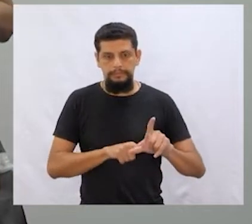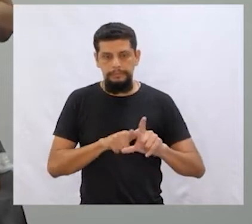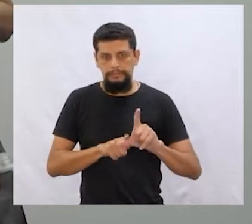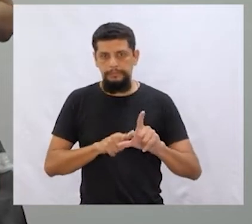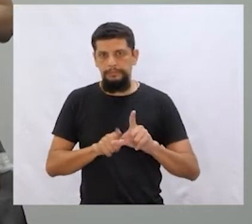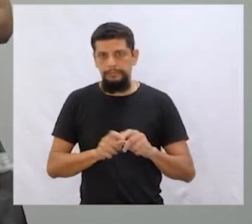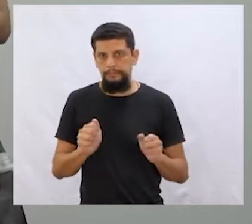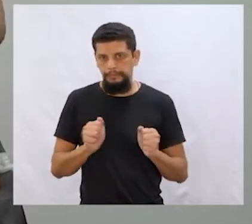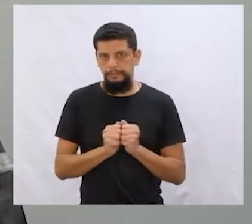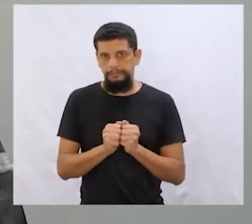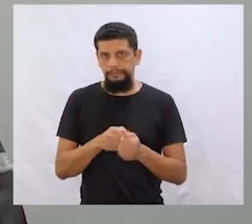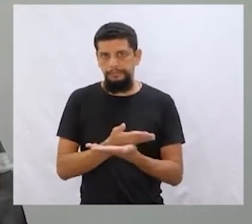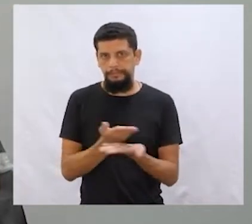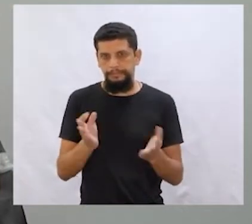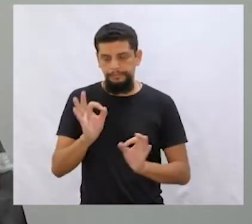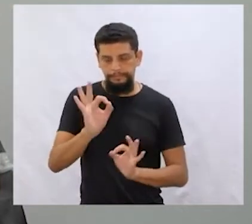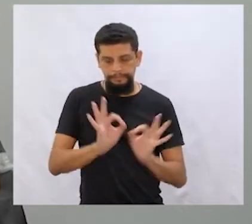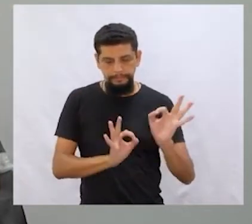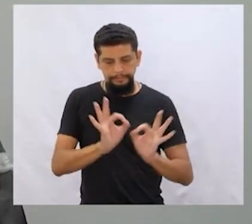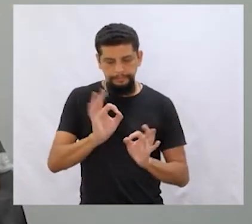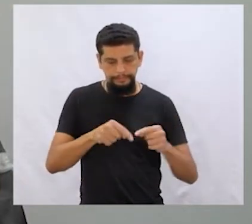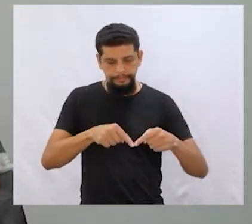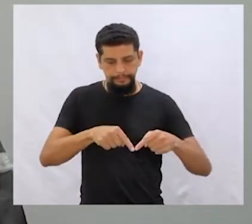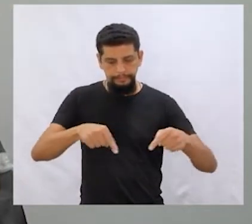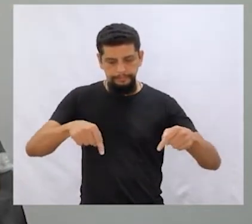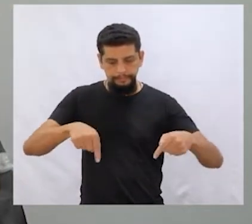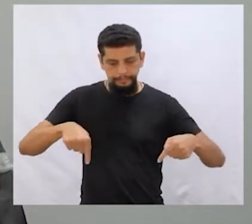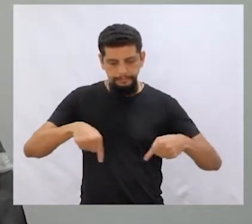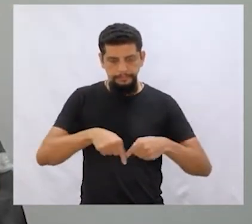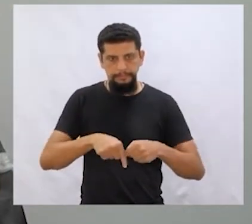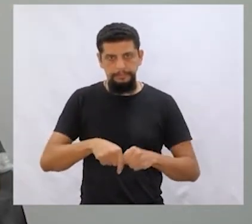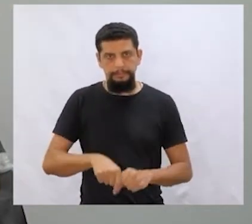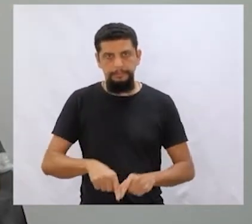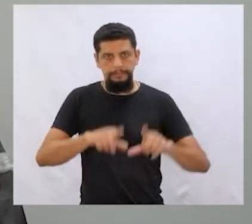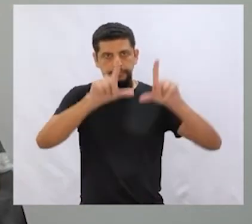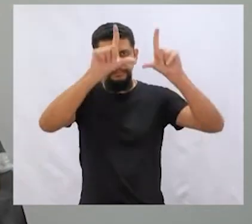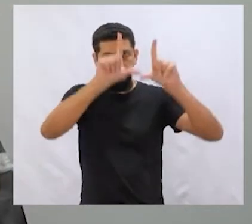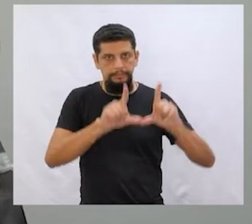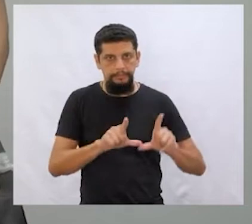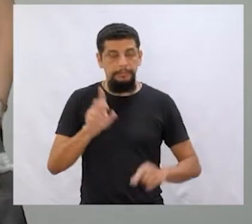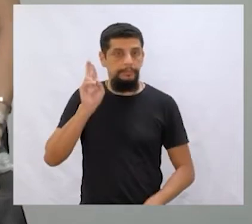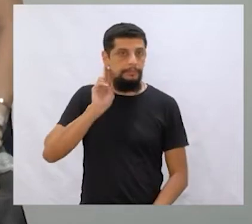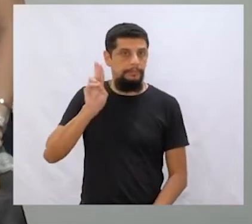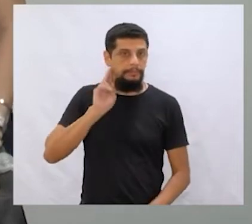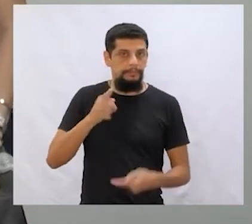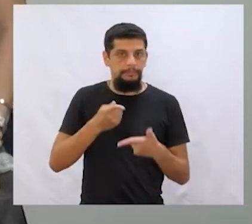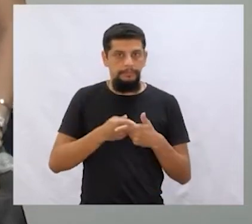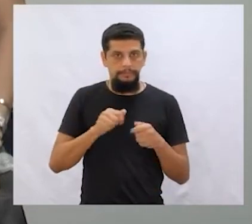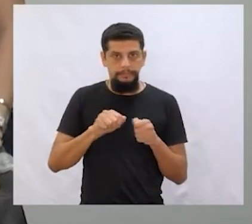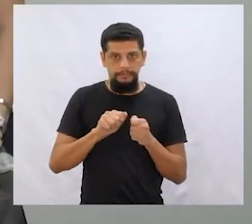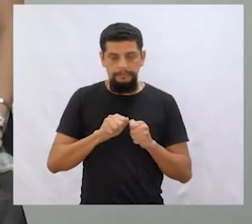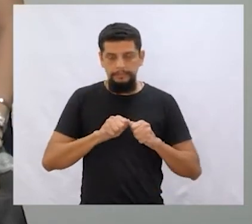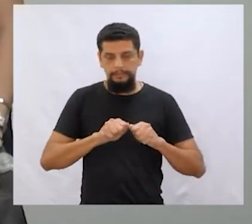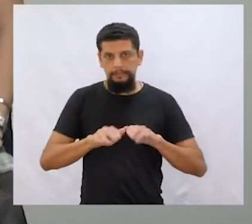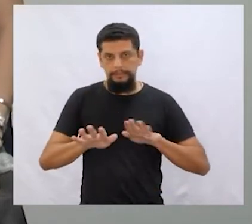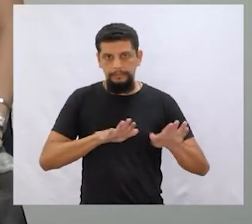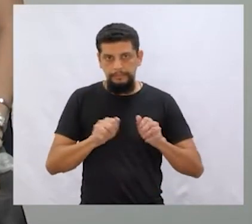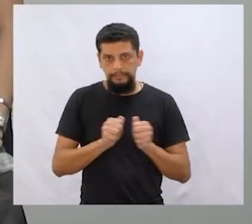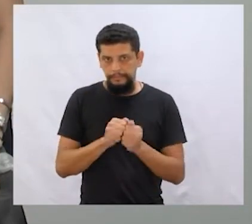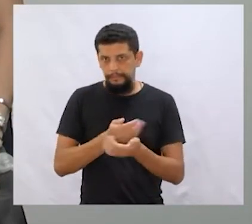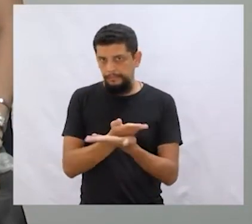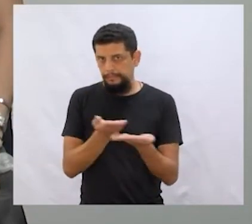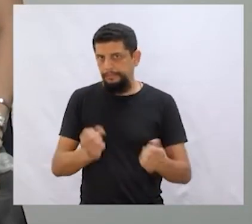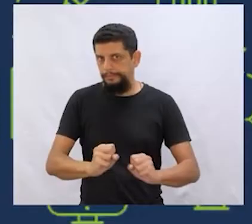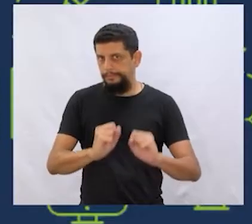Isso. É? Então, agora nós vamos organizar aqui a nossa sala, vamos trazer o quadro branco, porque nós vamos fazer o traçado juntos com